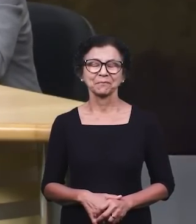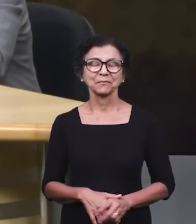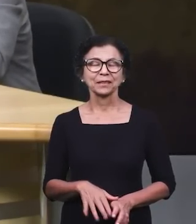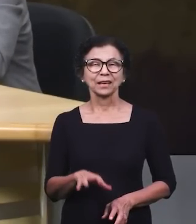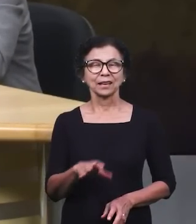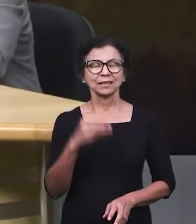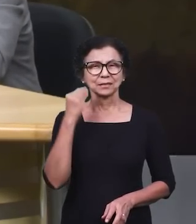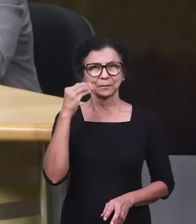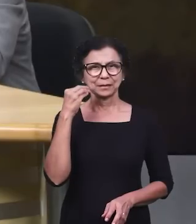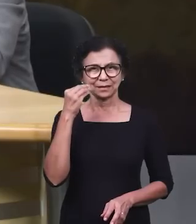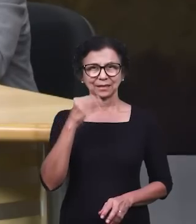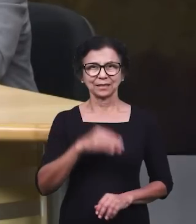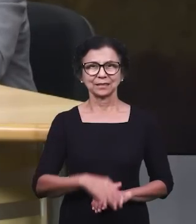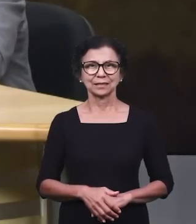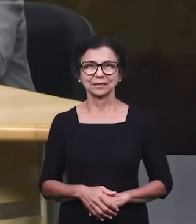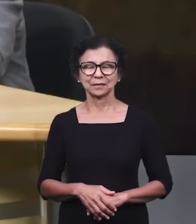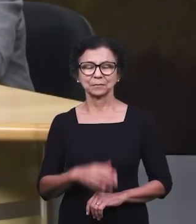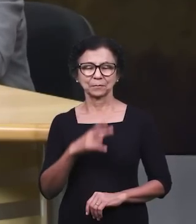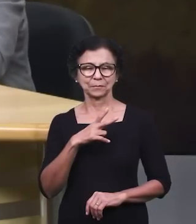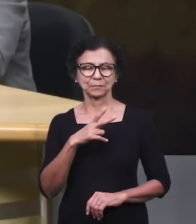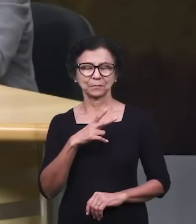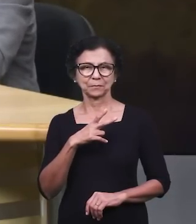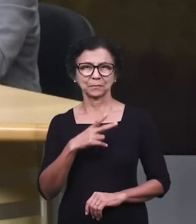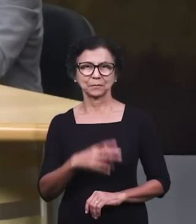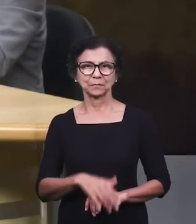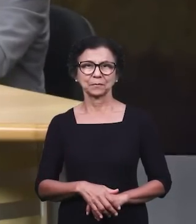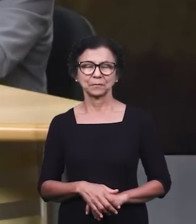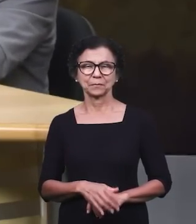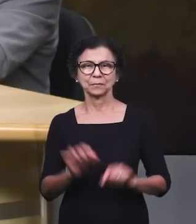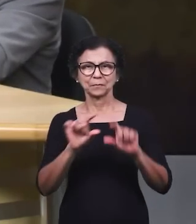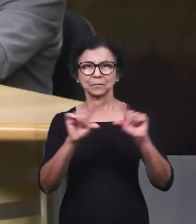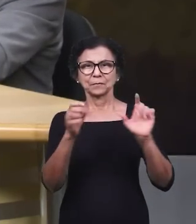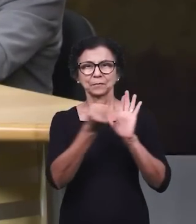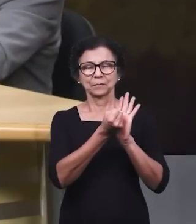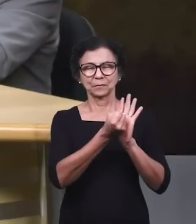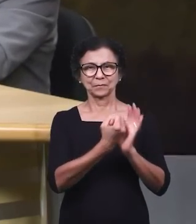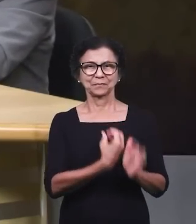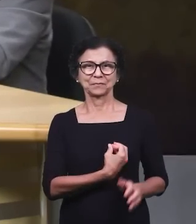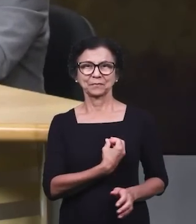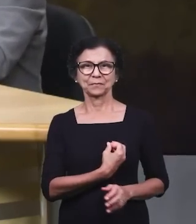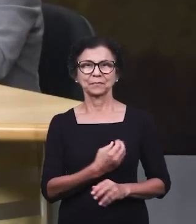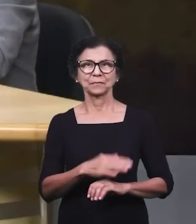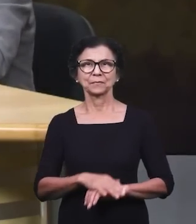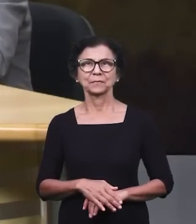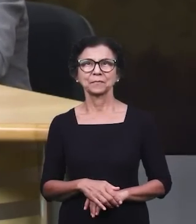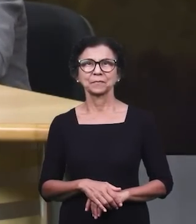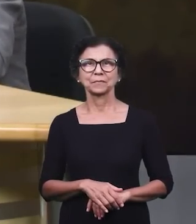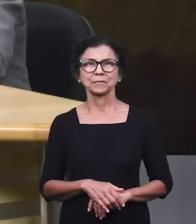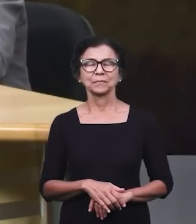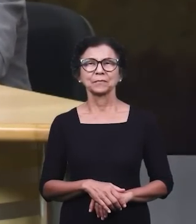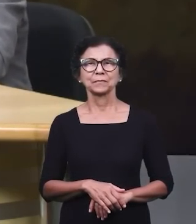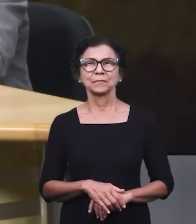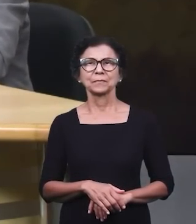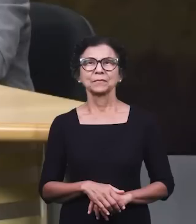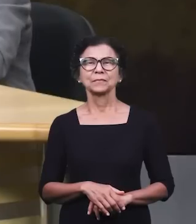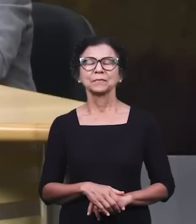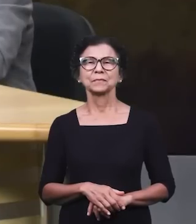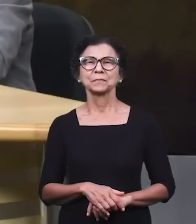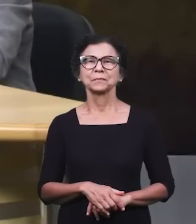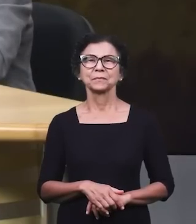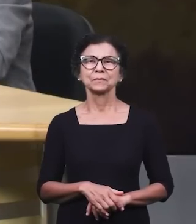gosto sempre de contar a experiência que eu vivi e que marcou, uma frase que marcou a minha vida, no dia que eu fui ordenado,